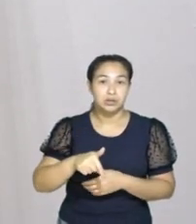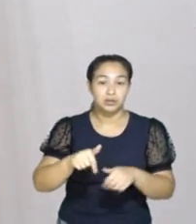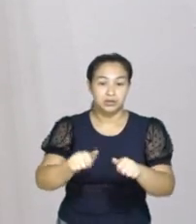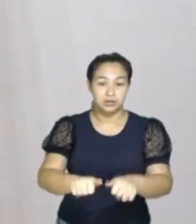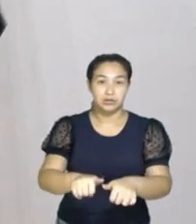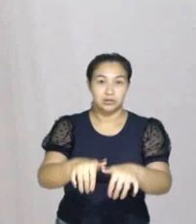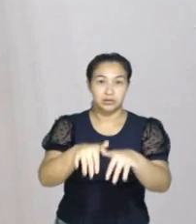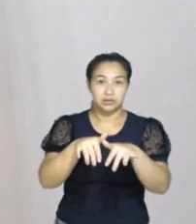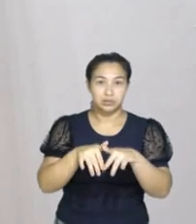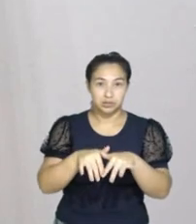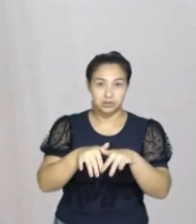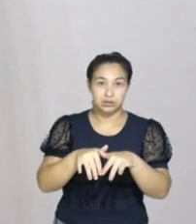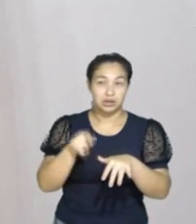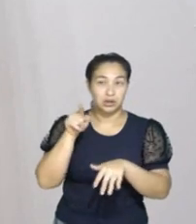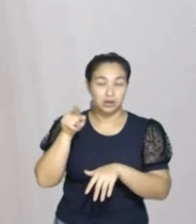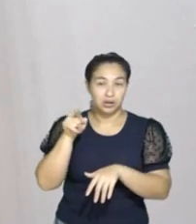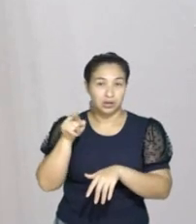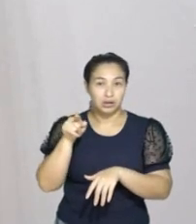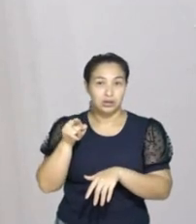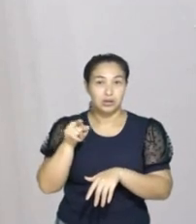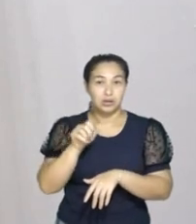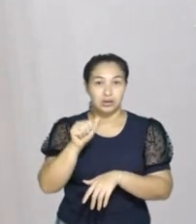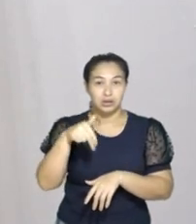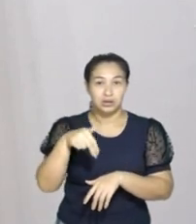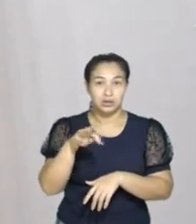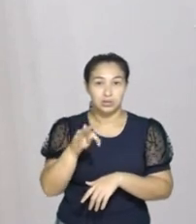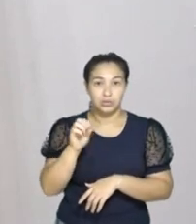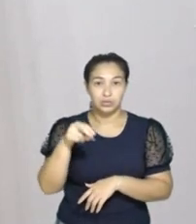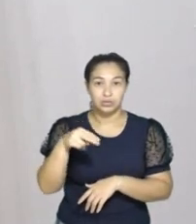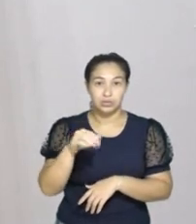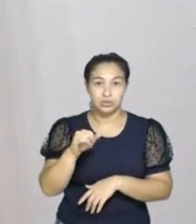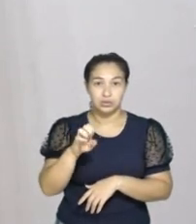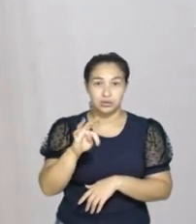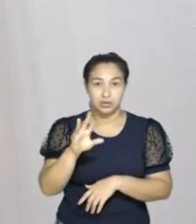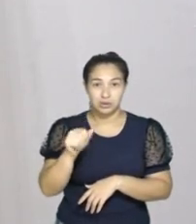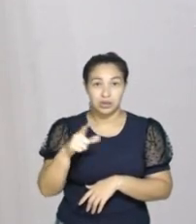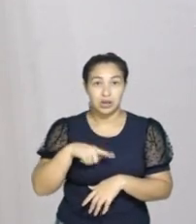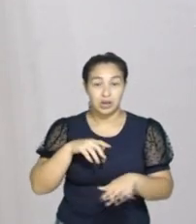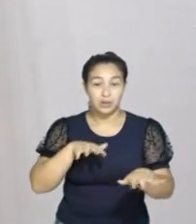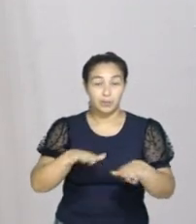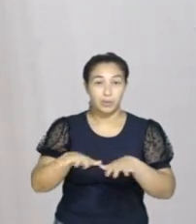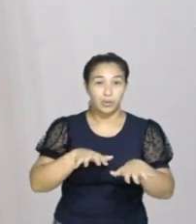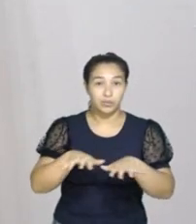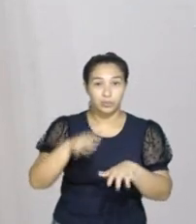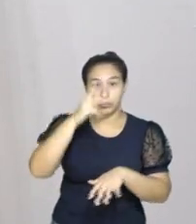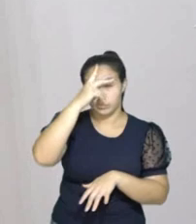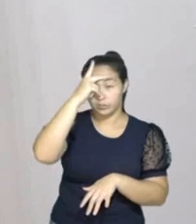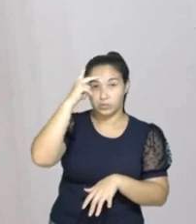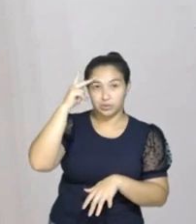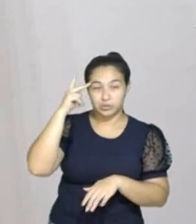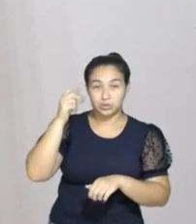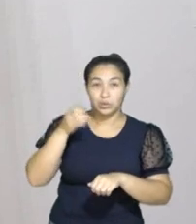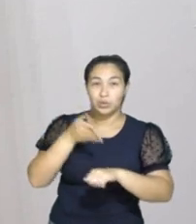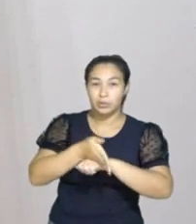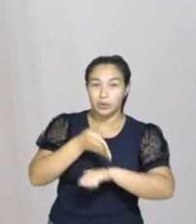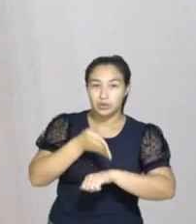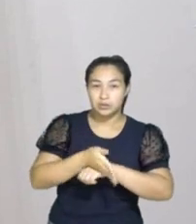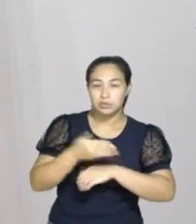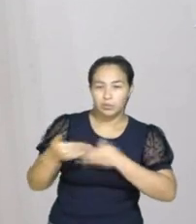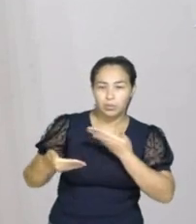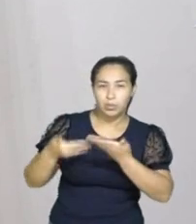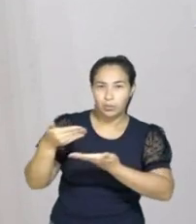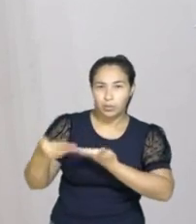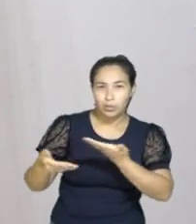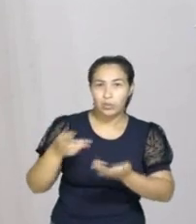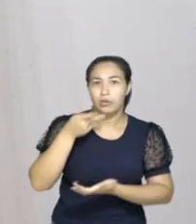no Antonieta de Barros ele foi um fato do movimento do qual as pessoas que participaram ativamente desse processo que